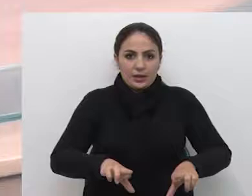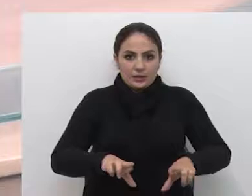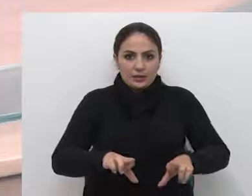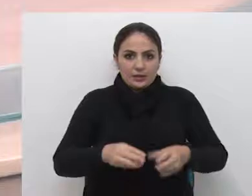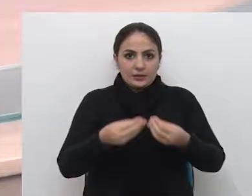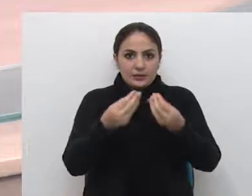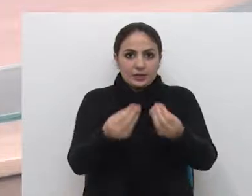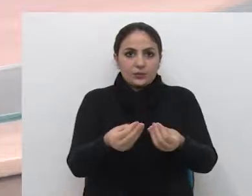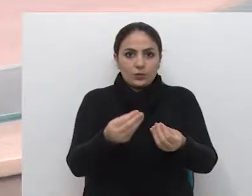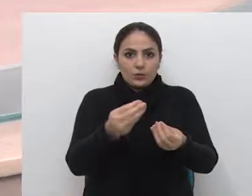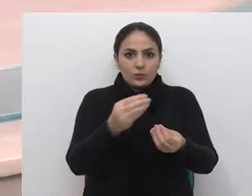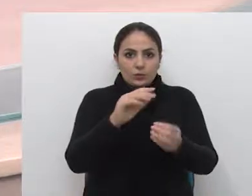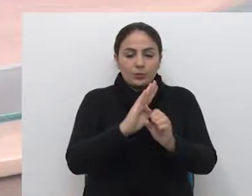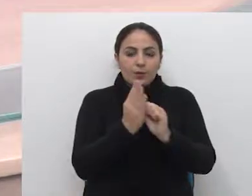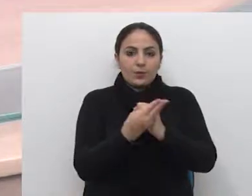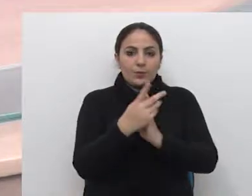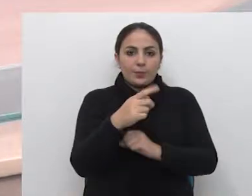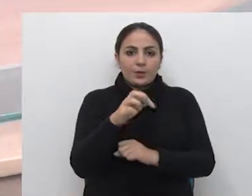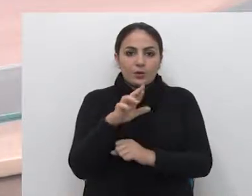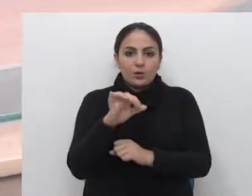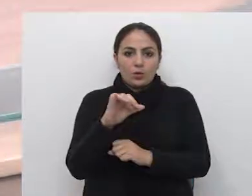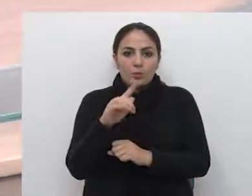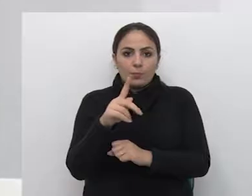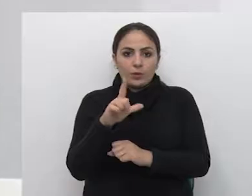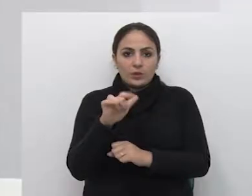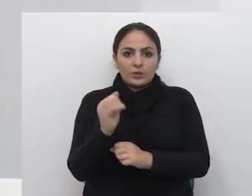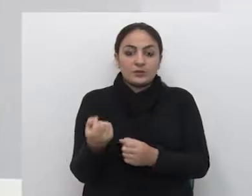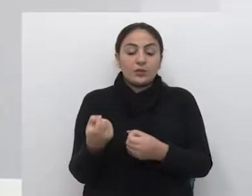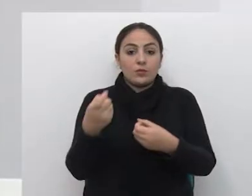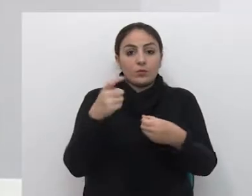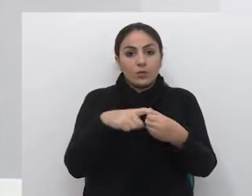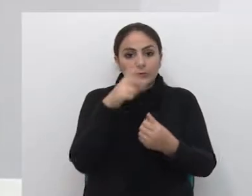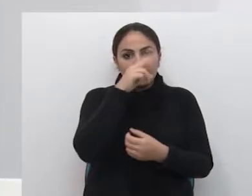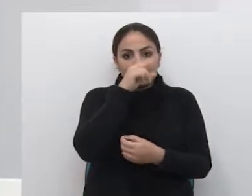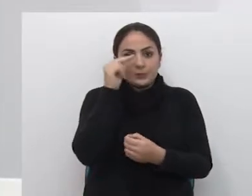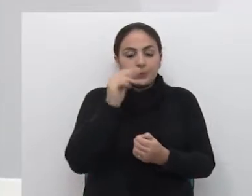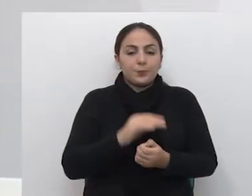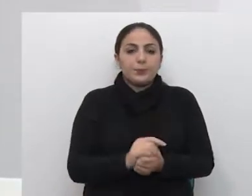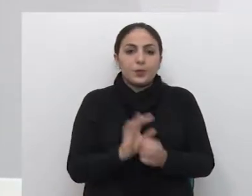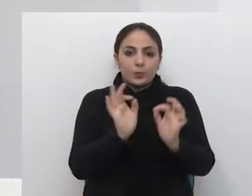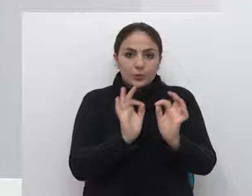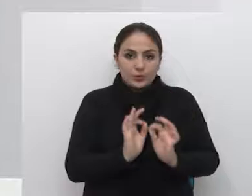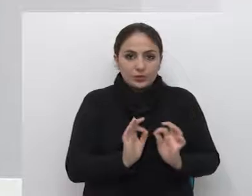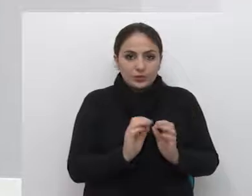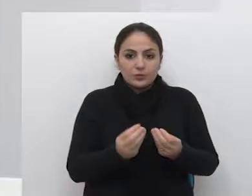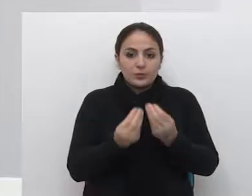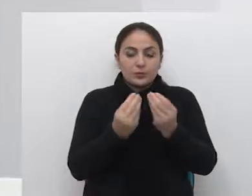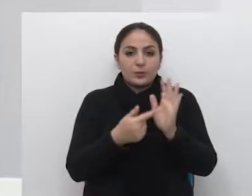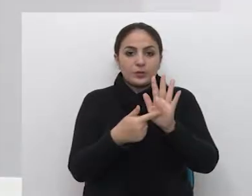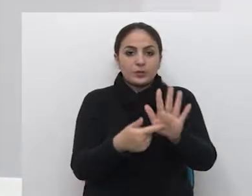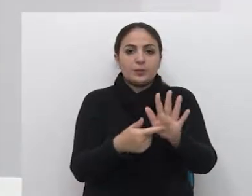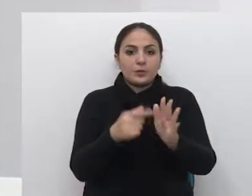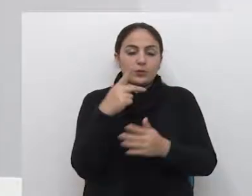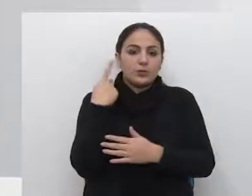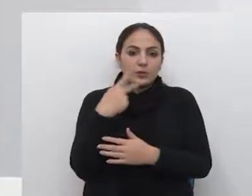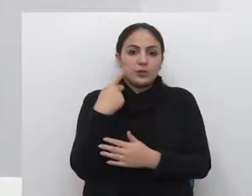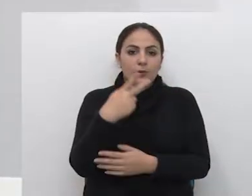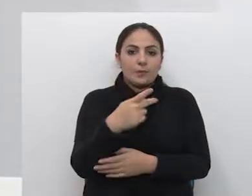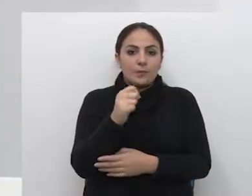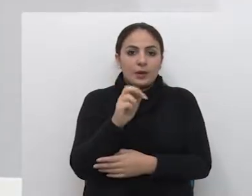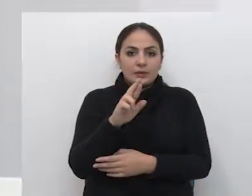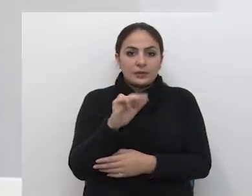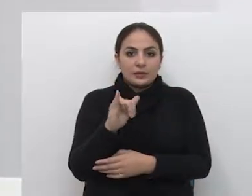bairro Petrópolis retorna para o município. O projeto foi apresentado pelo vereador Patrick